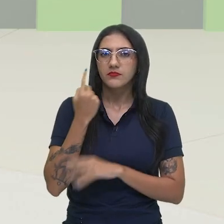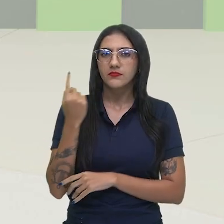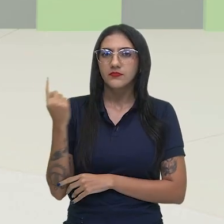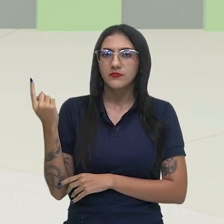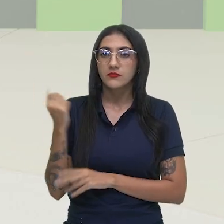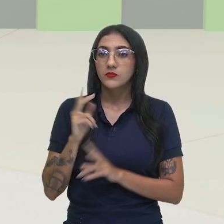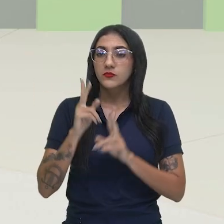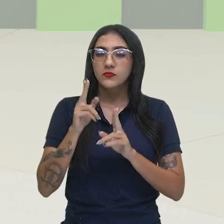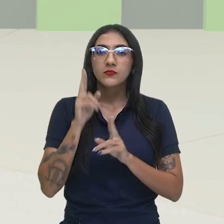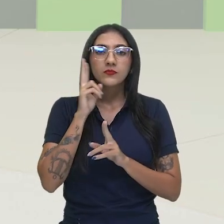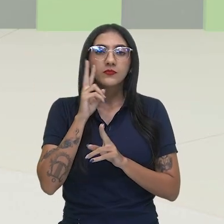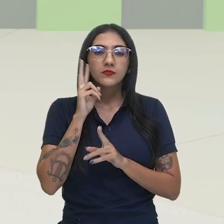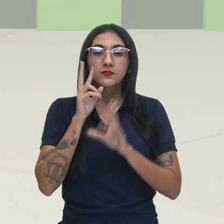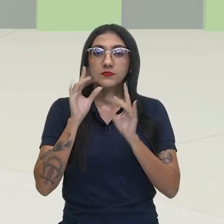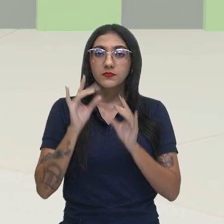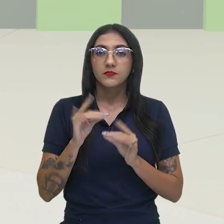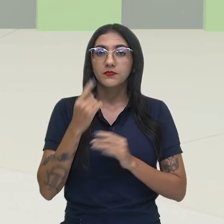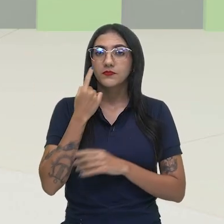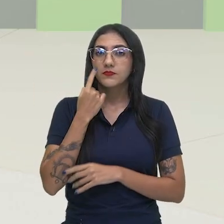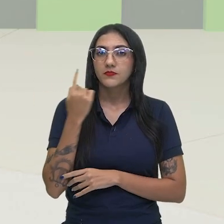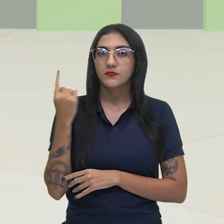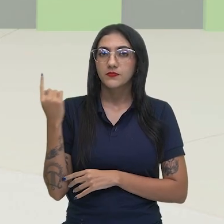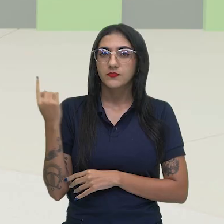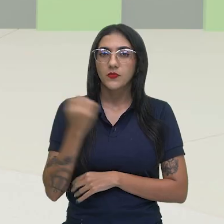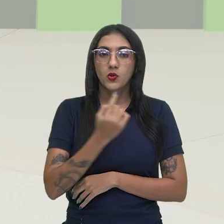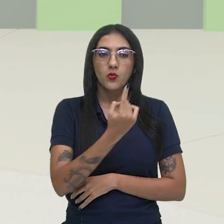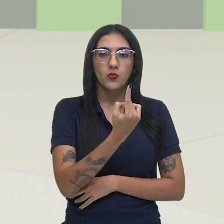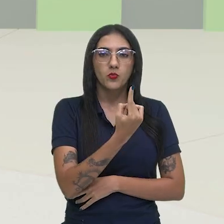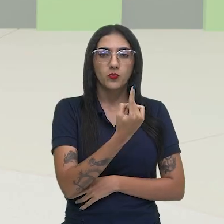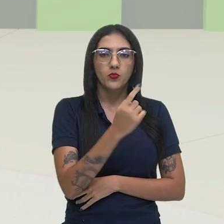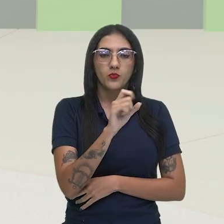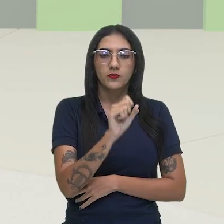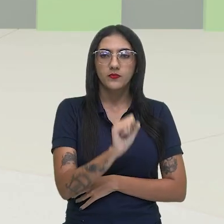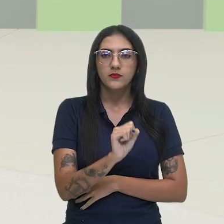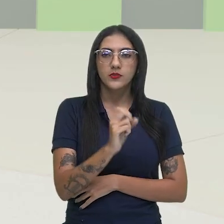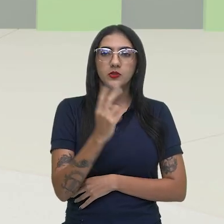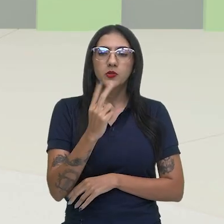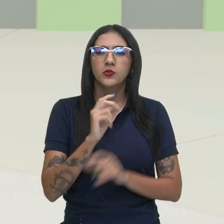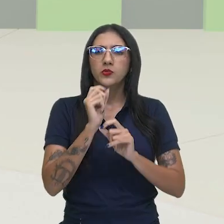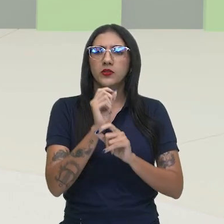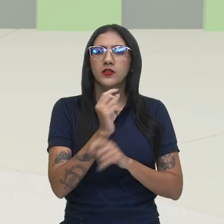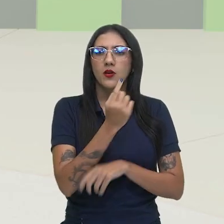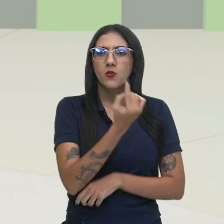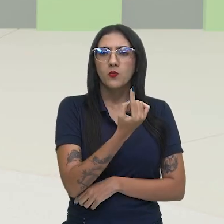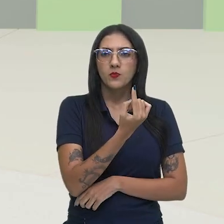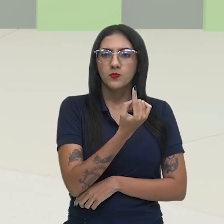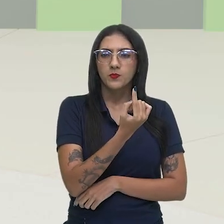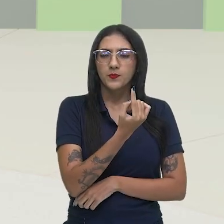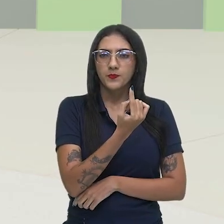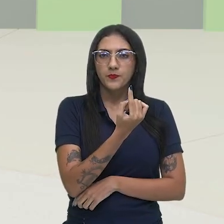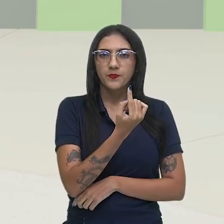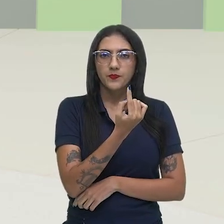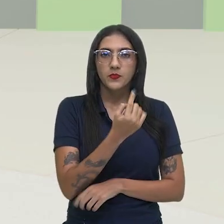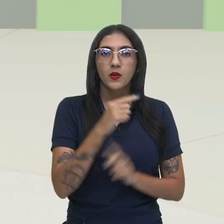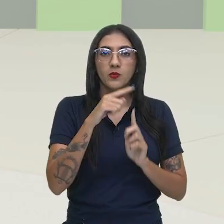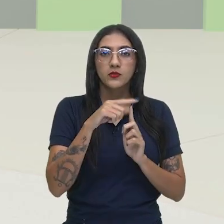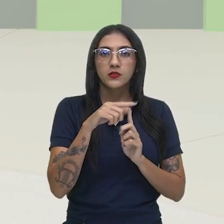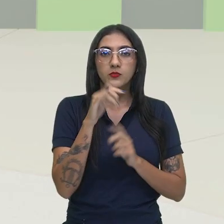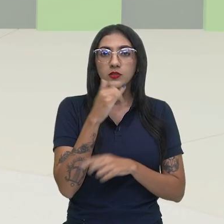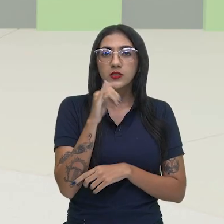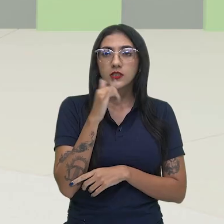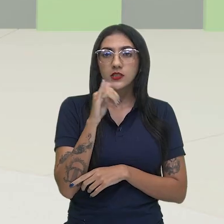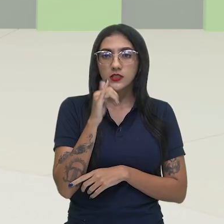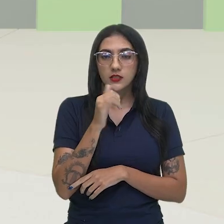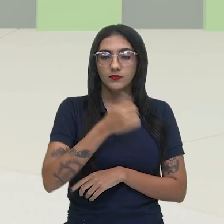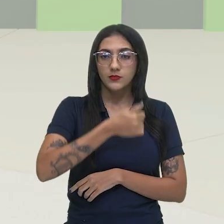como estou mostrando aqui para vocês, 1S2. O que significa 1? O 1 significa o nível de energia, quer dizer que